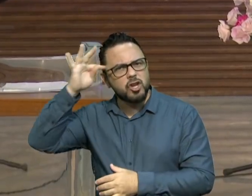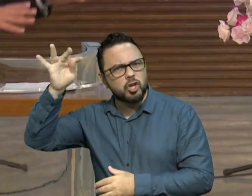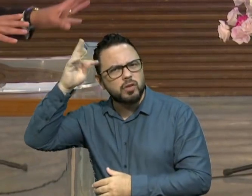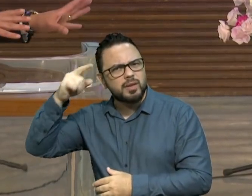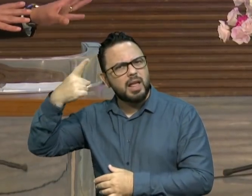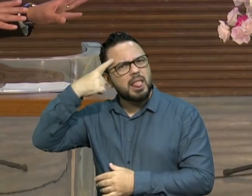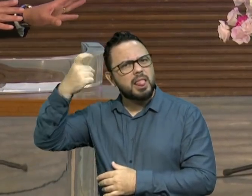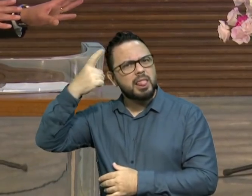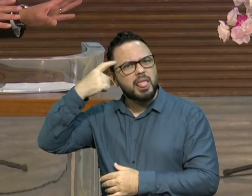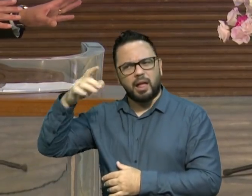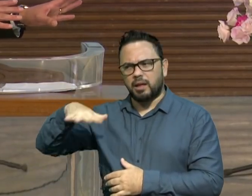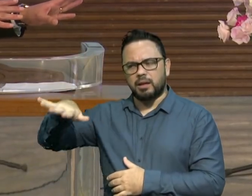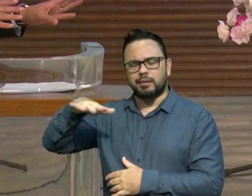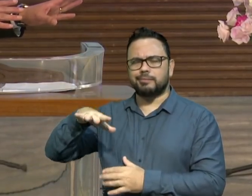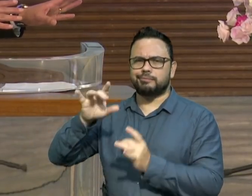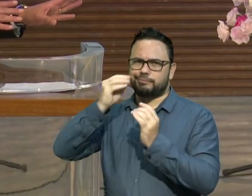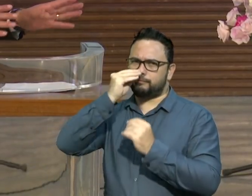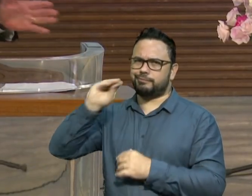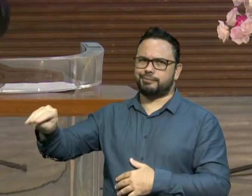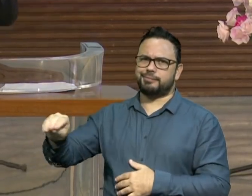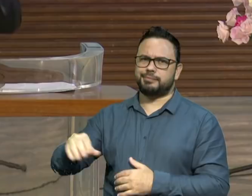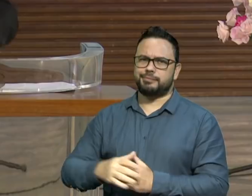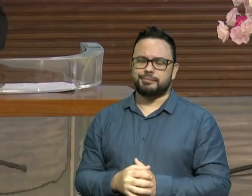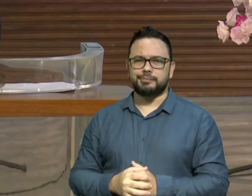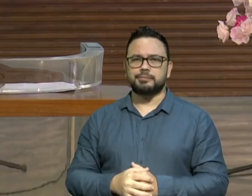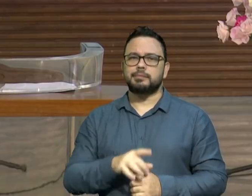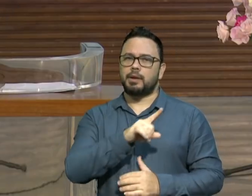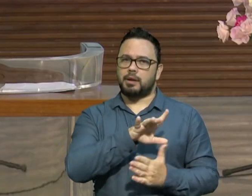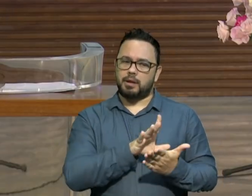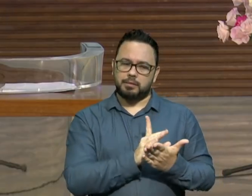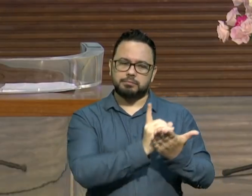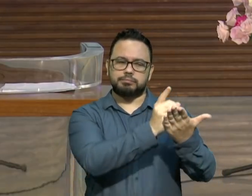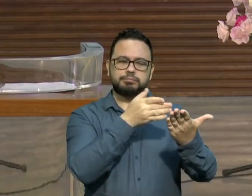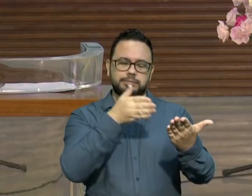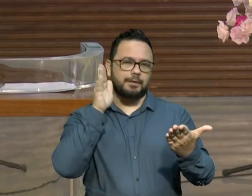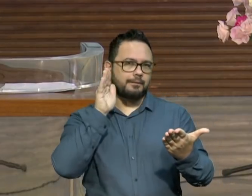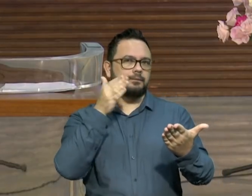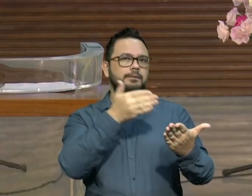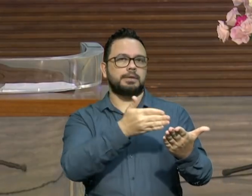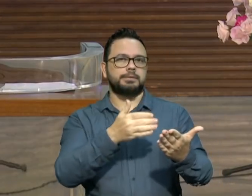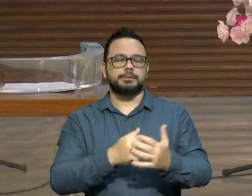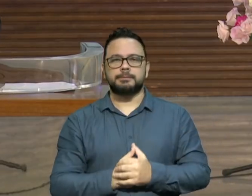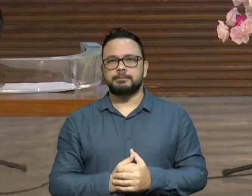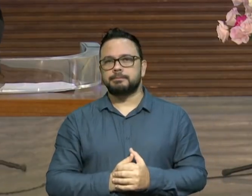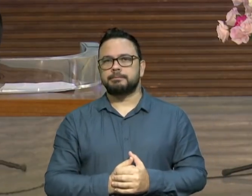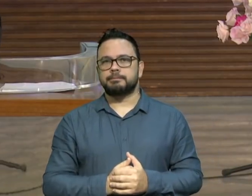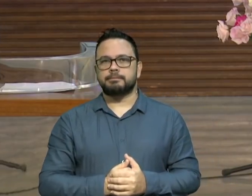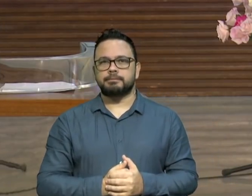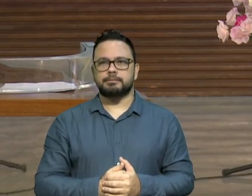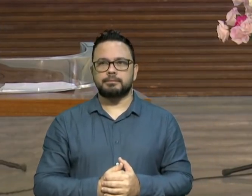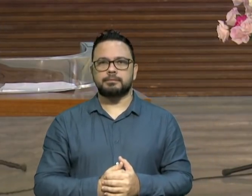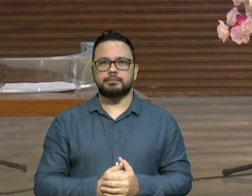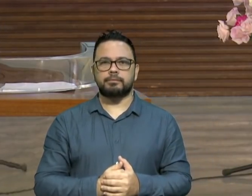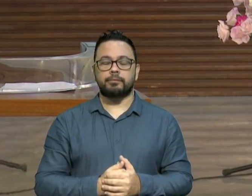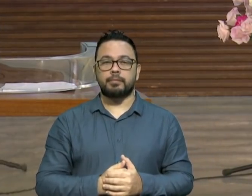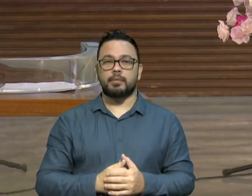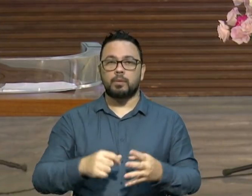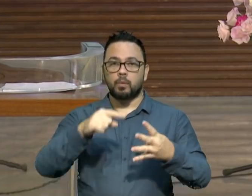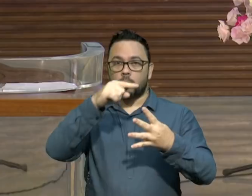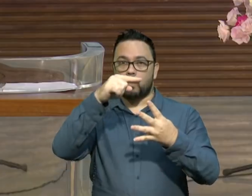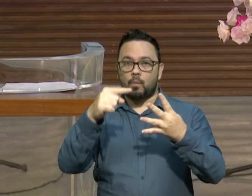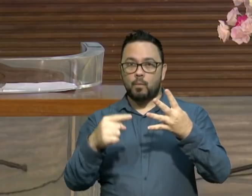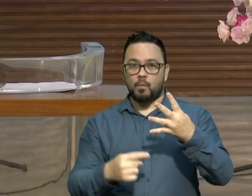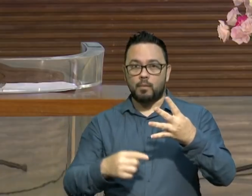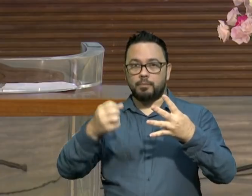fatos é importante você saber É mas o que diz a palavra do senhor primeiro primeira emoção quatro